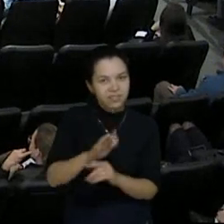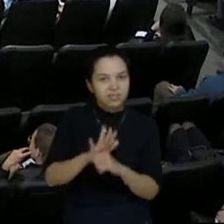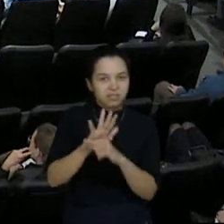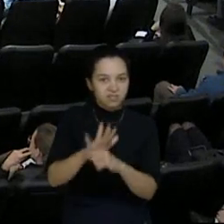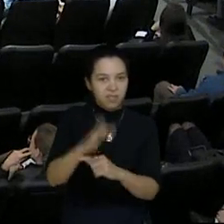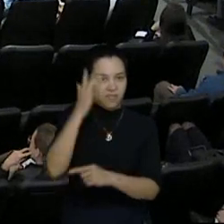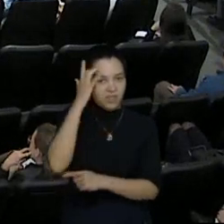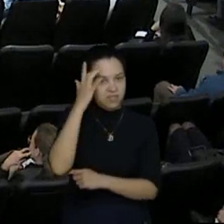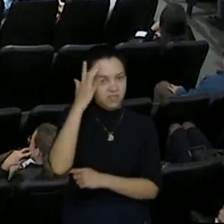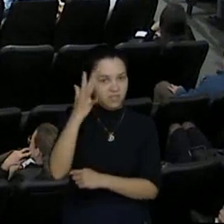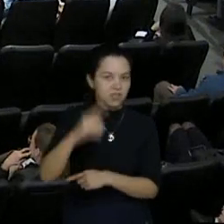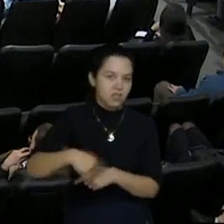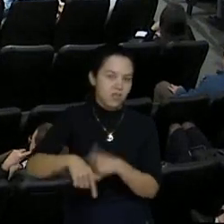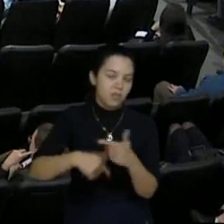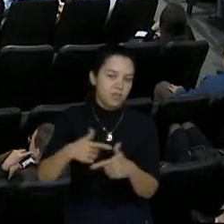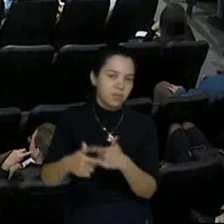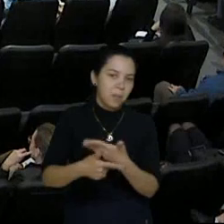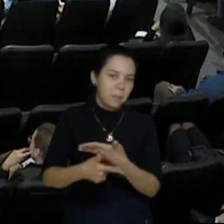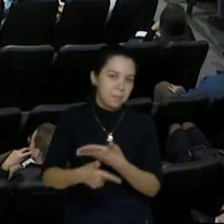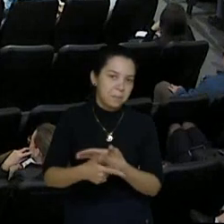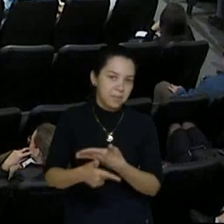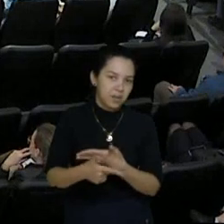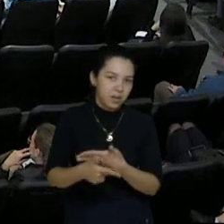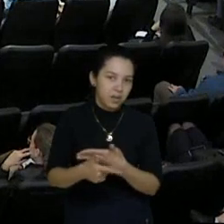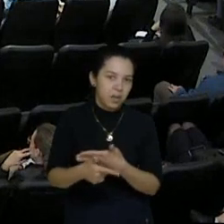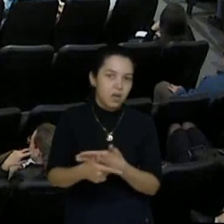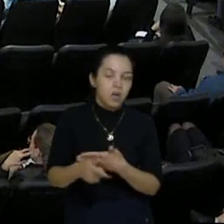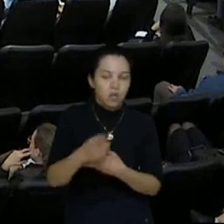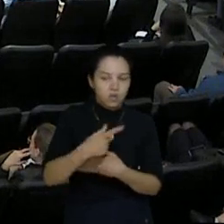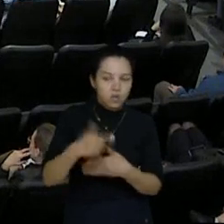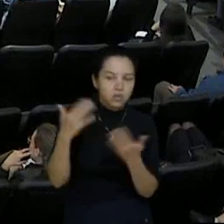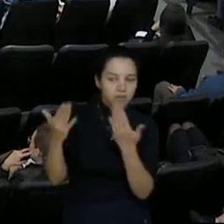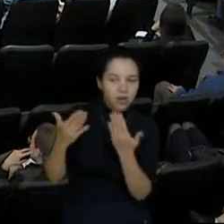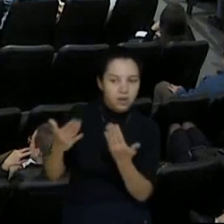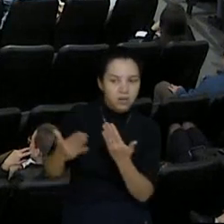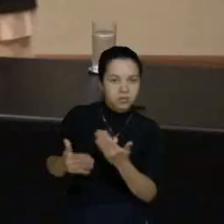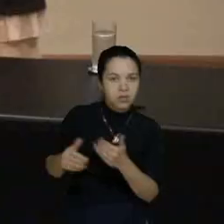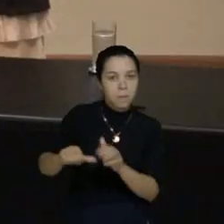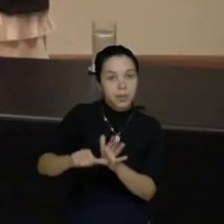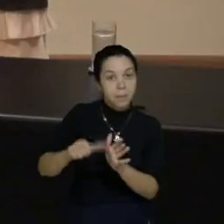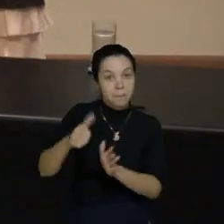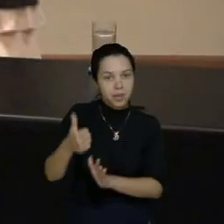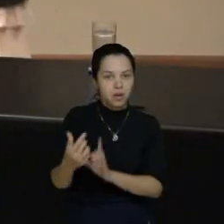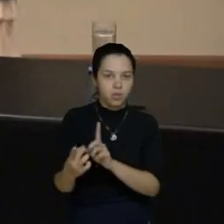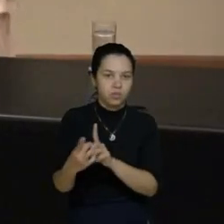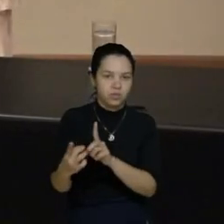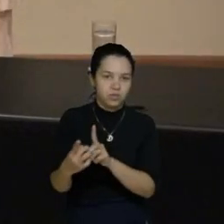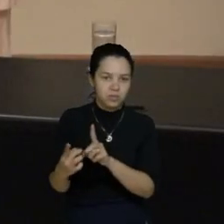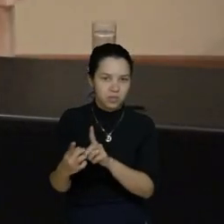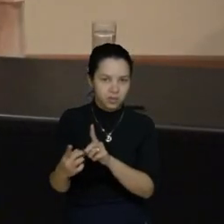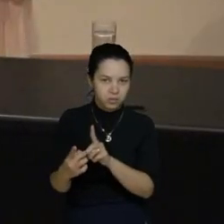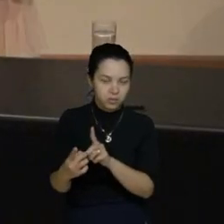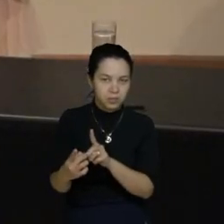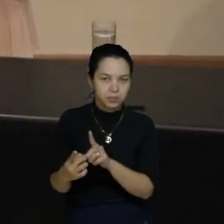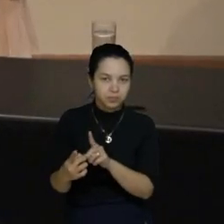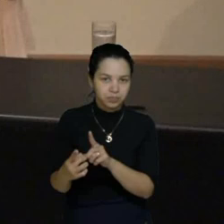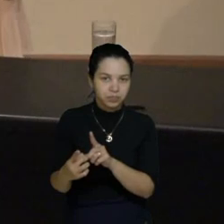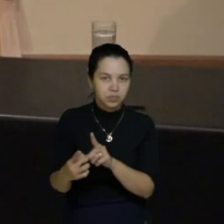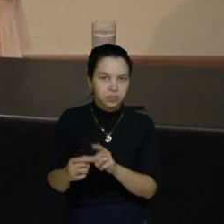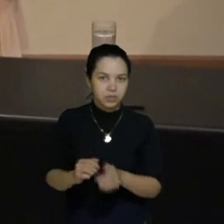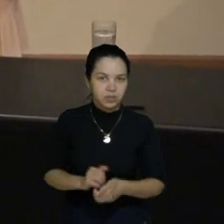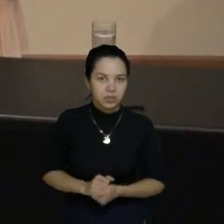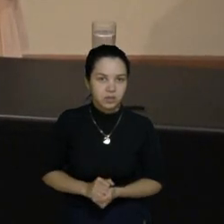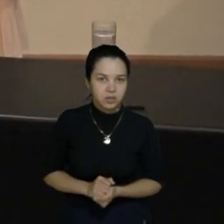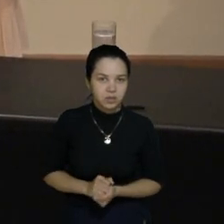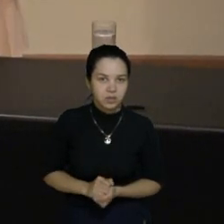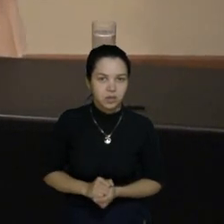facilita muito o nosso papel durante a triagem na primeira consulta que vai ser o momento que a